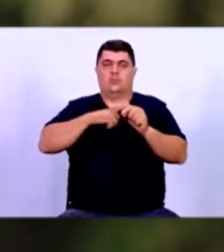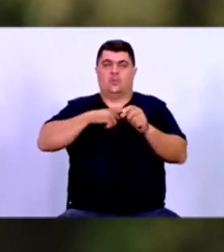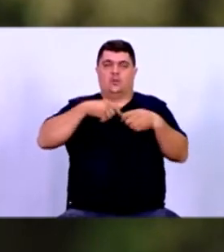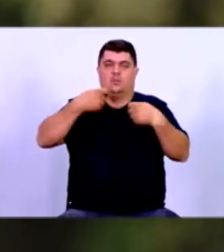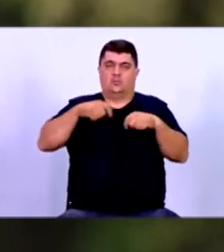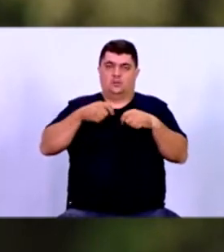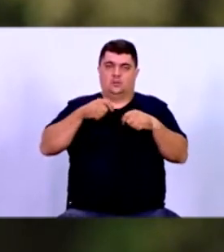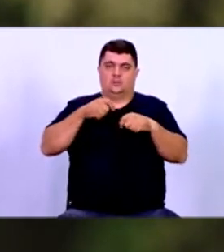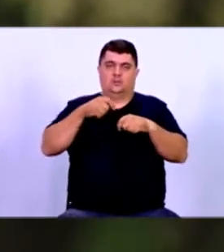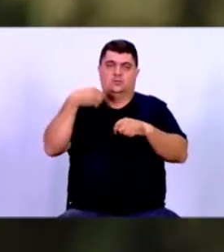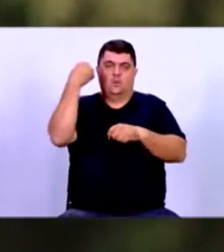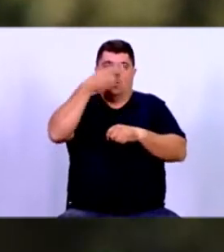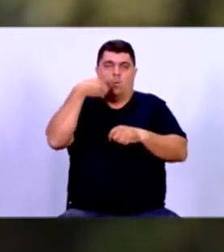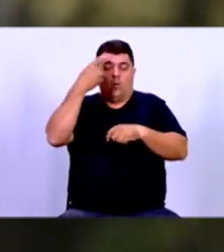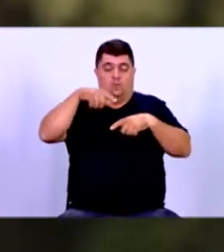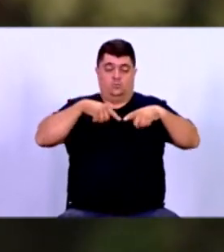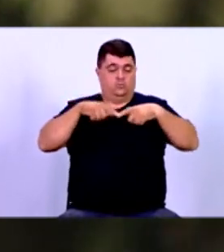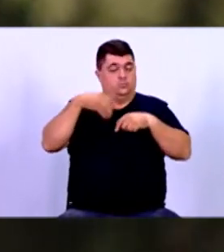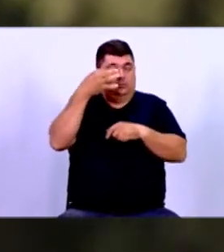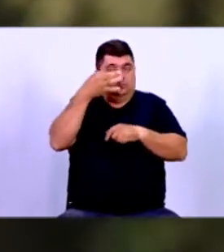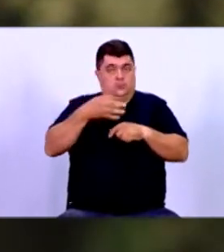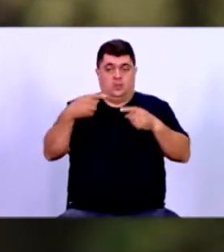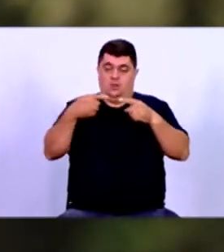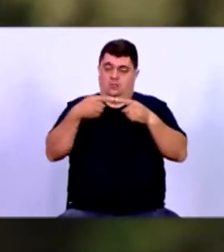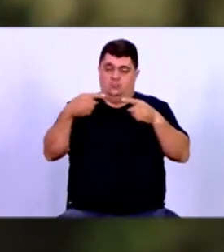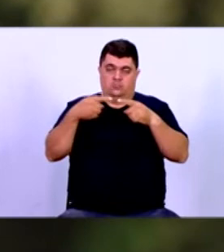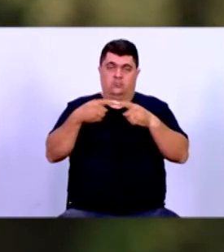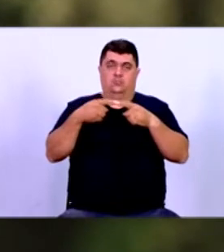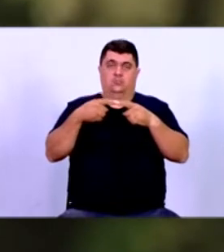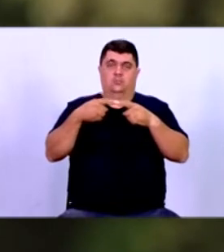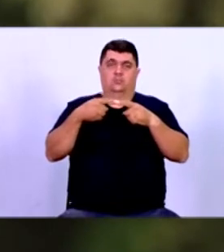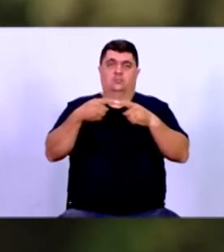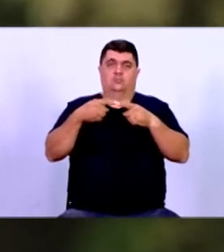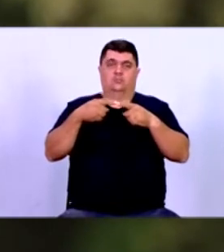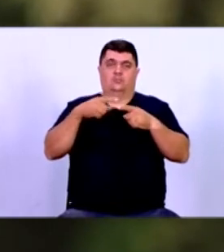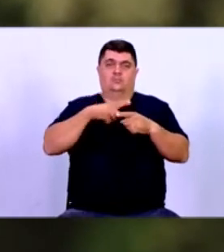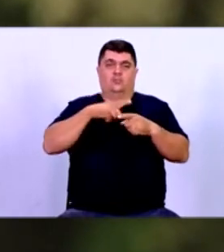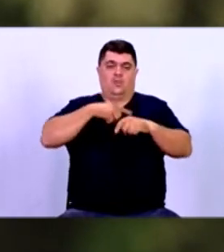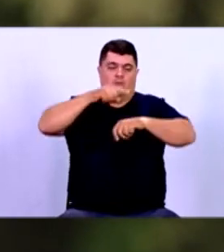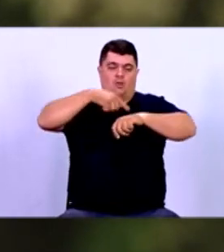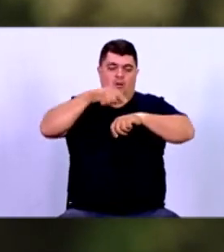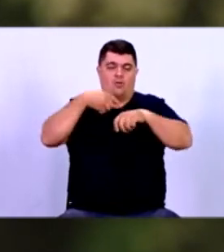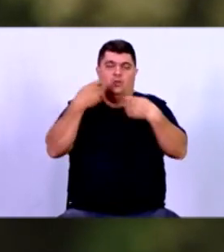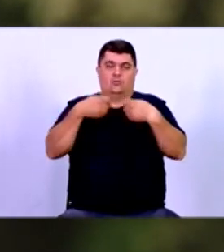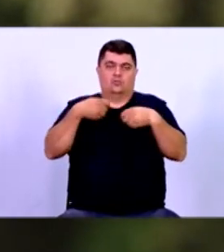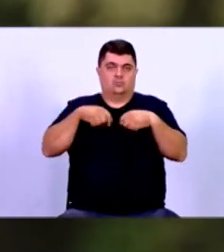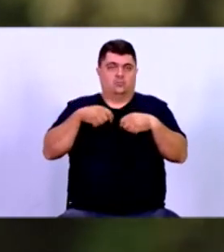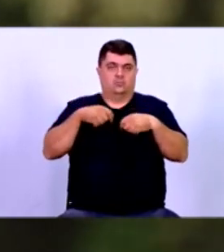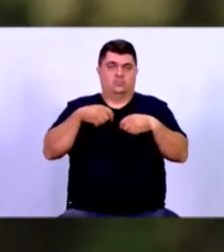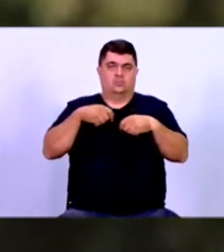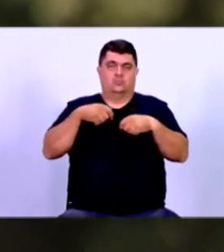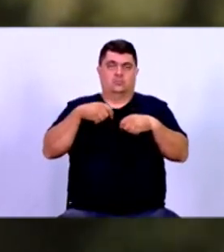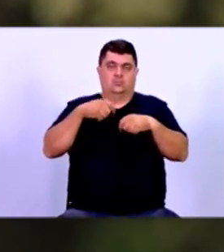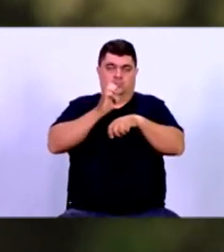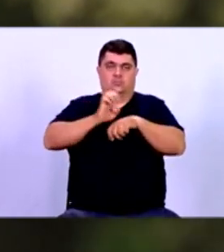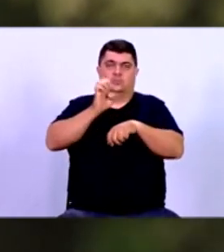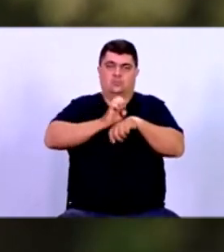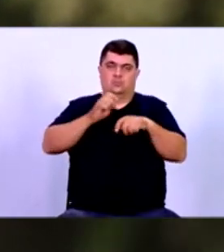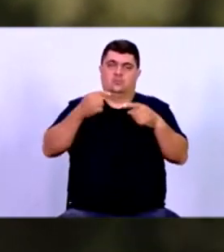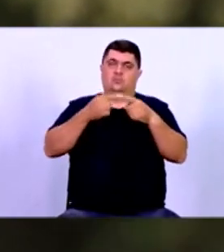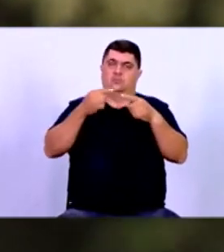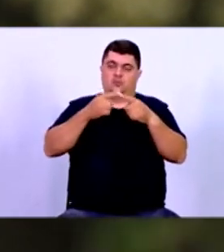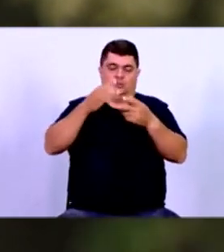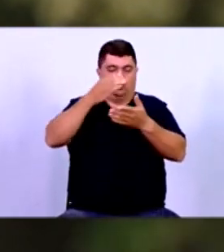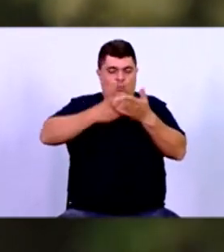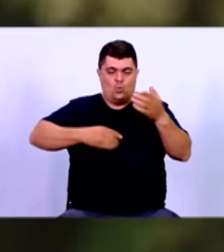cumprir a sua jornada de trabalho e o seu horário deve estar o horário do estágio deve estar de acordo